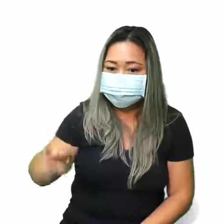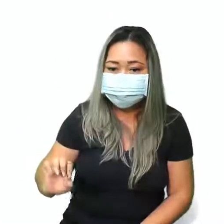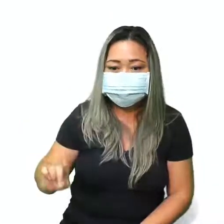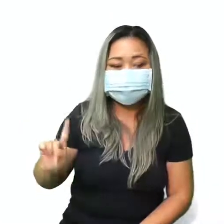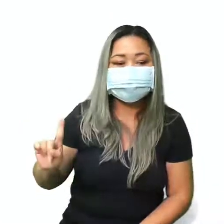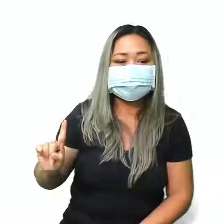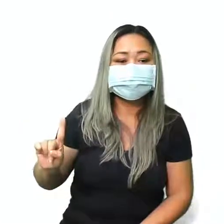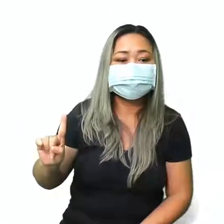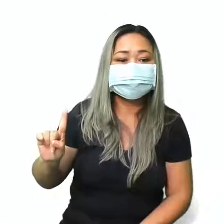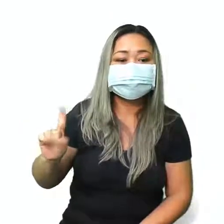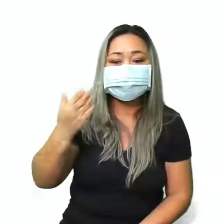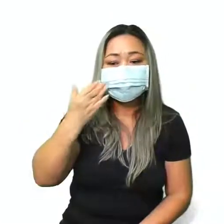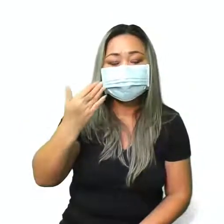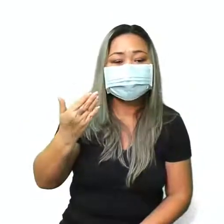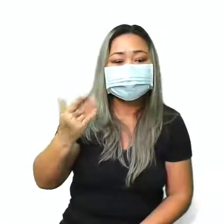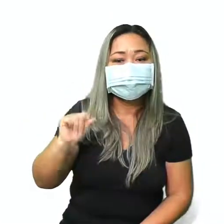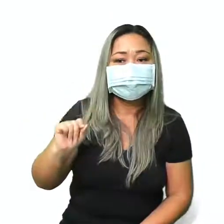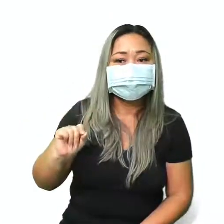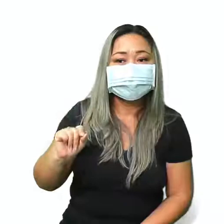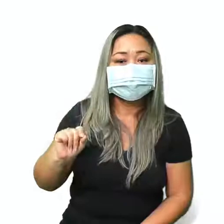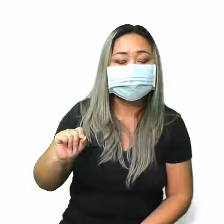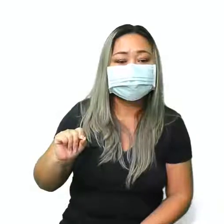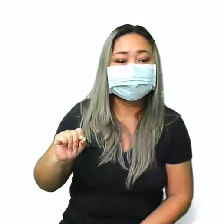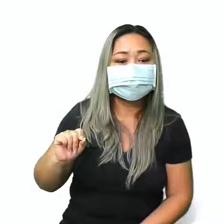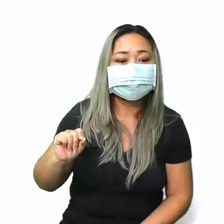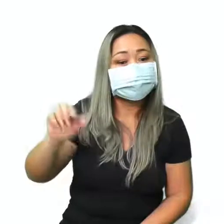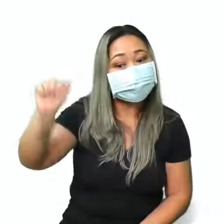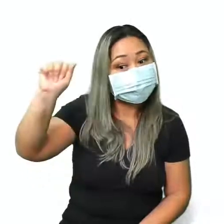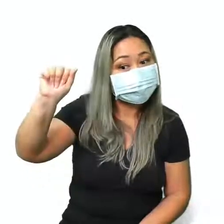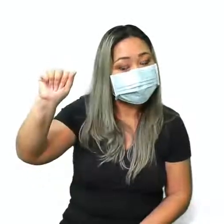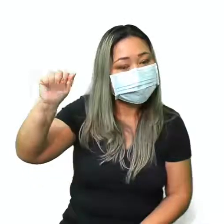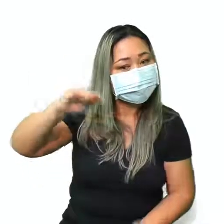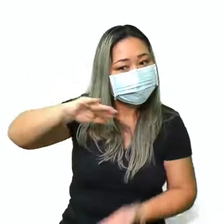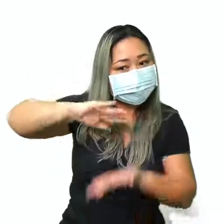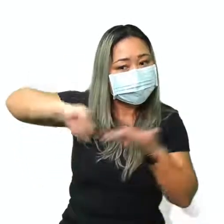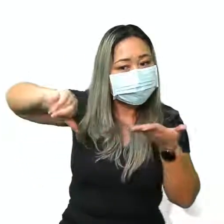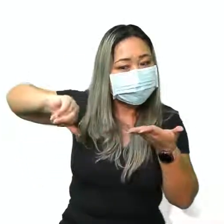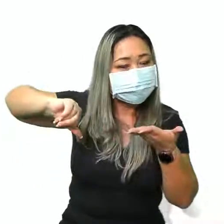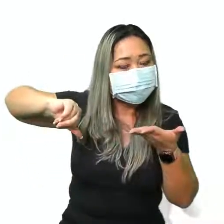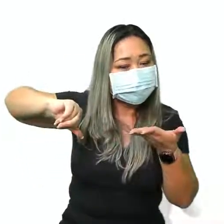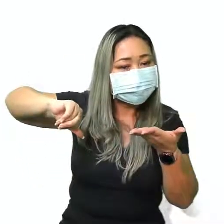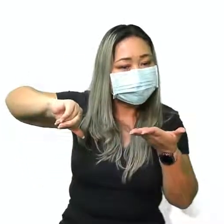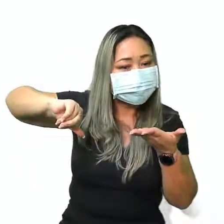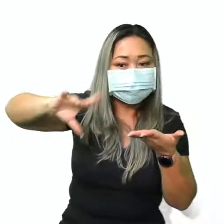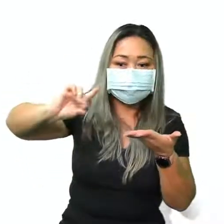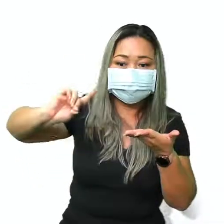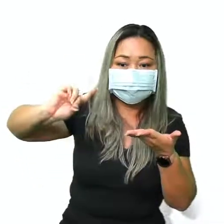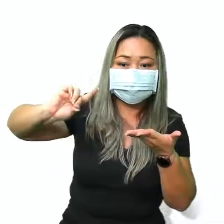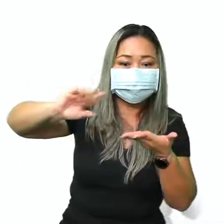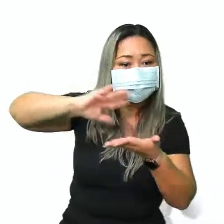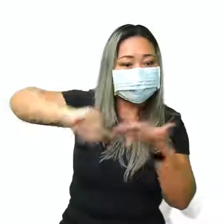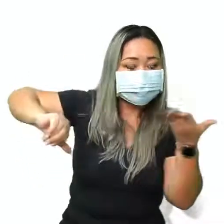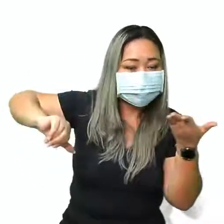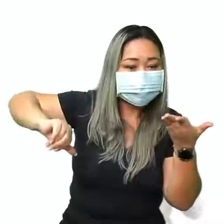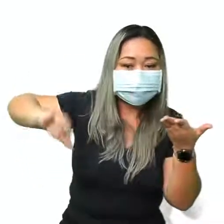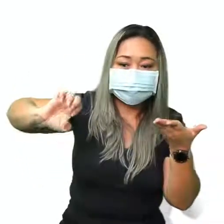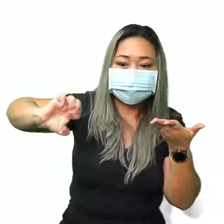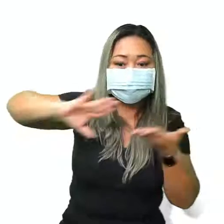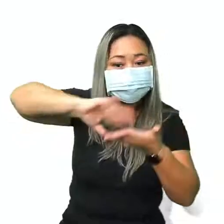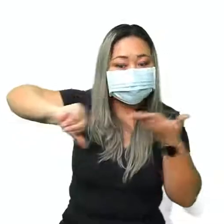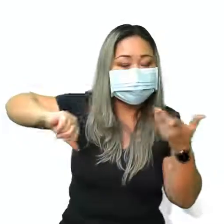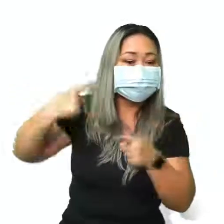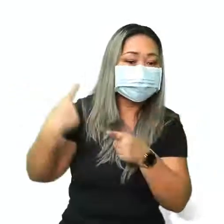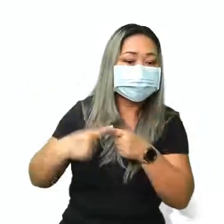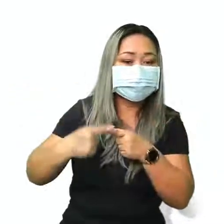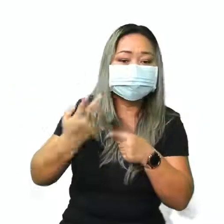já descarta de cara o que, galera? Letra A, letra D e letra E.